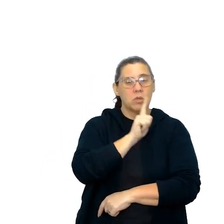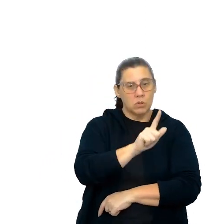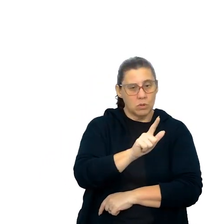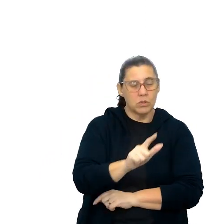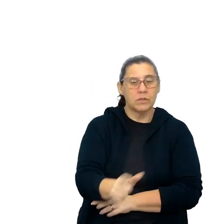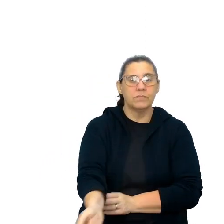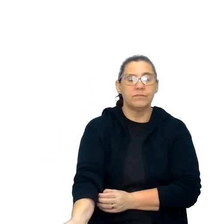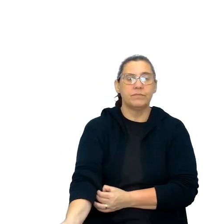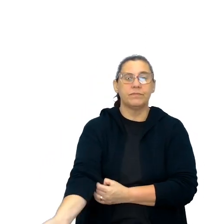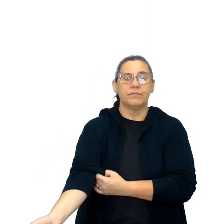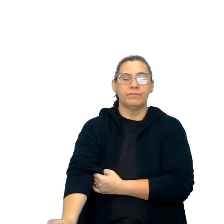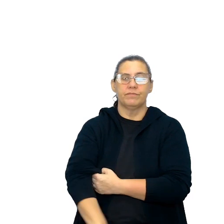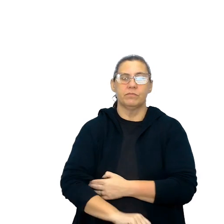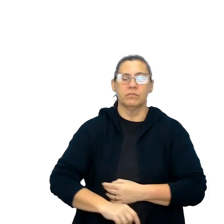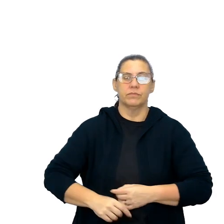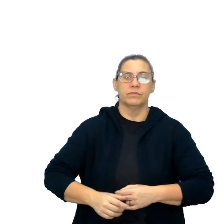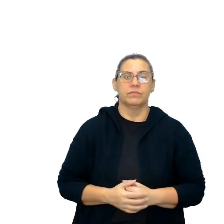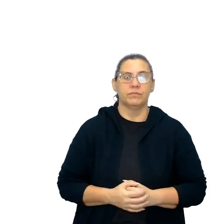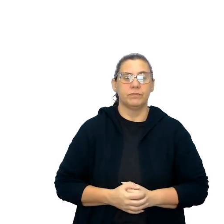Nós vamos